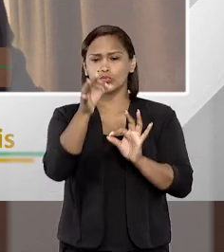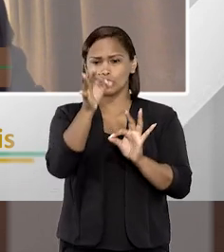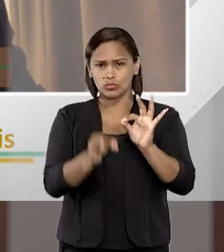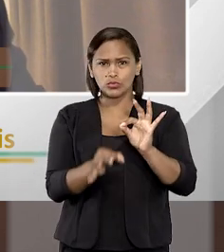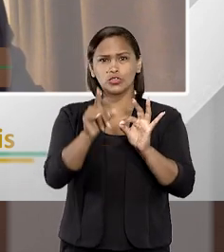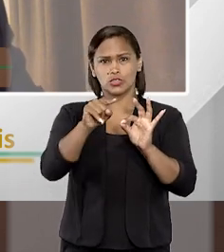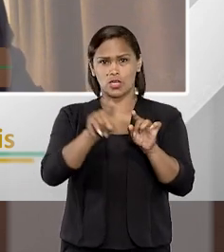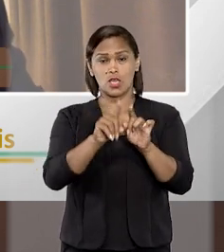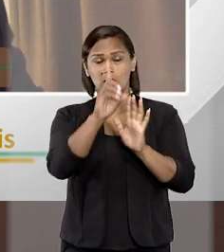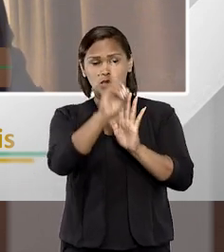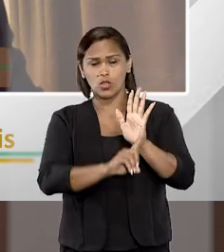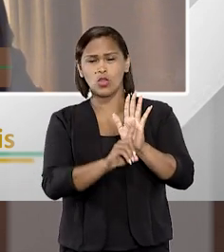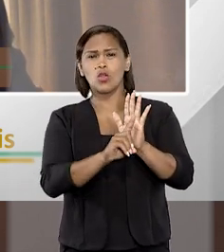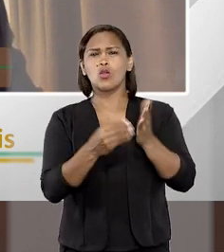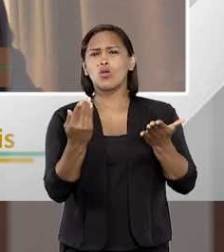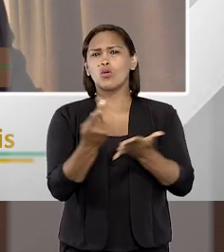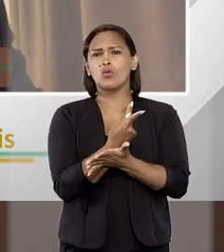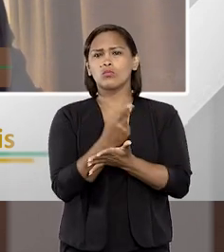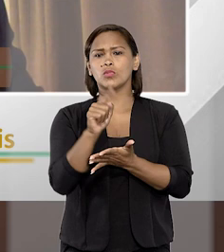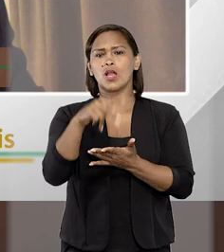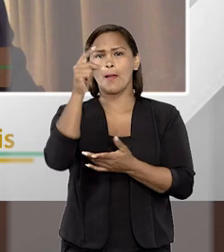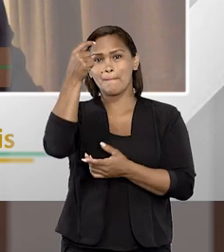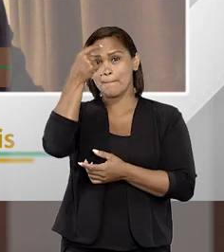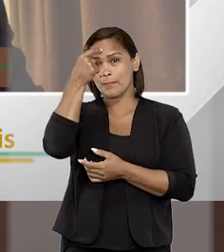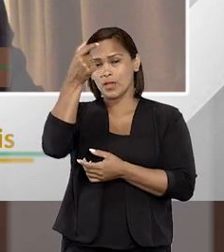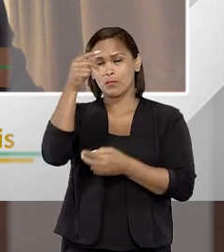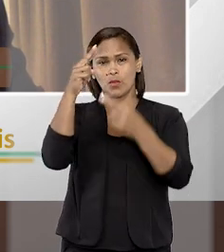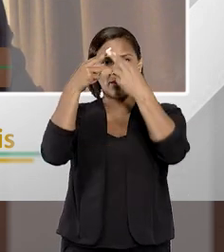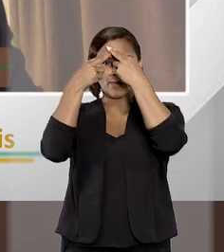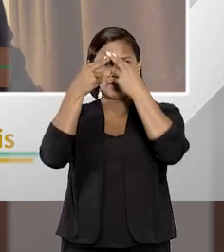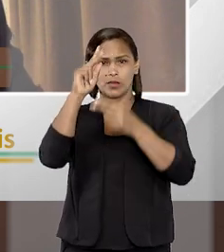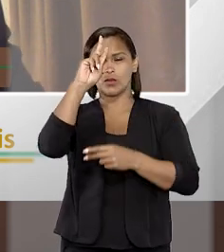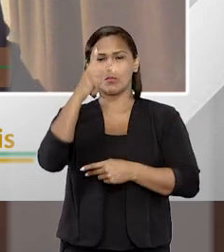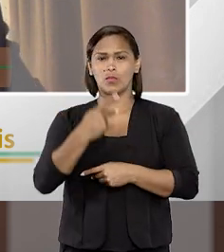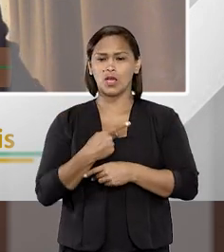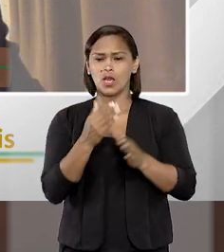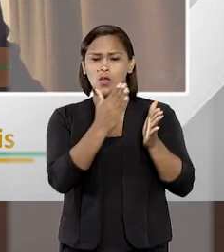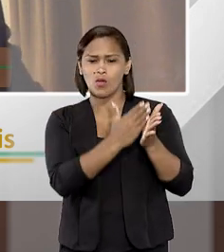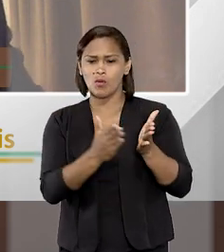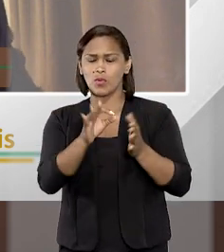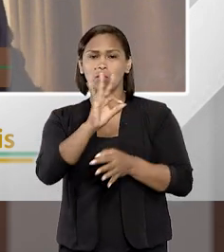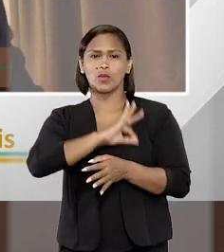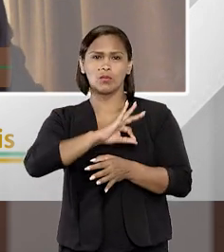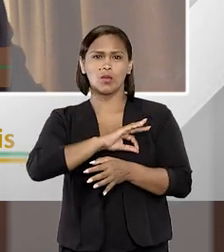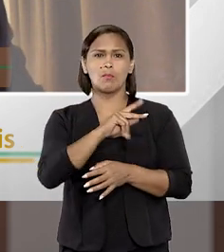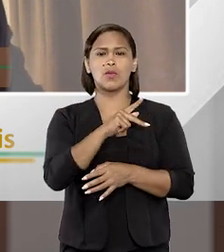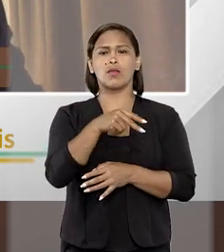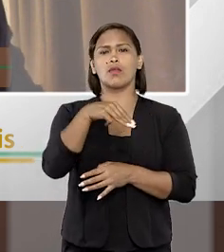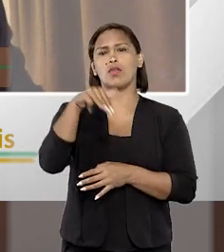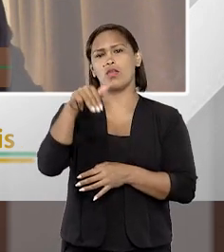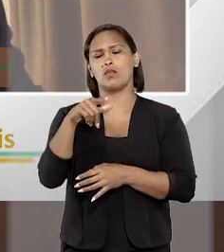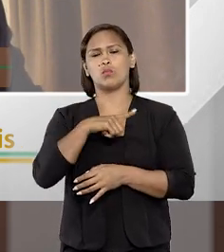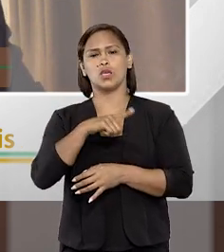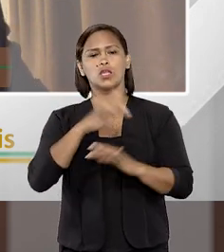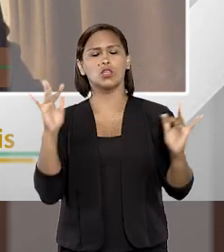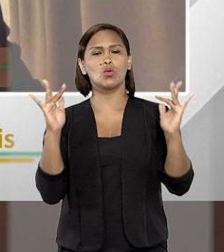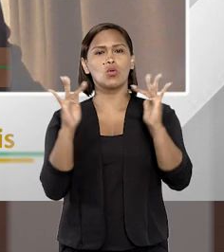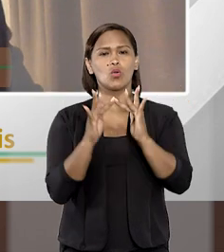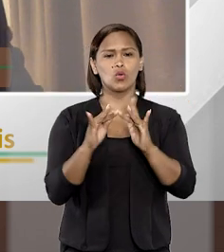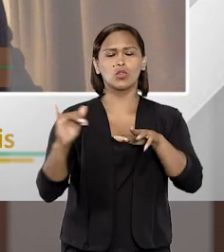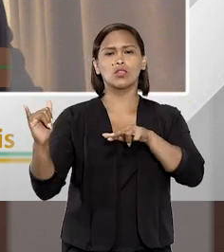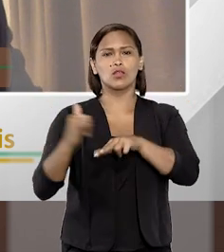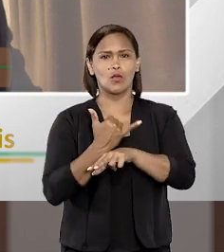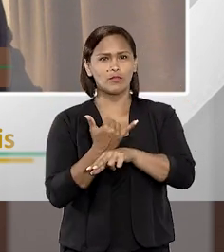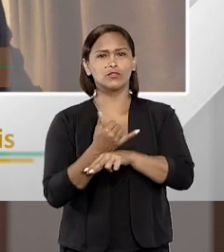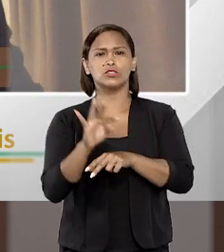direito quanto ao funcionamento da memória humana desde o primeiro policial militar que tem contato